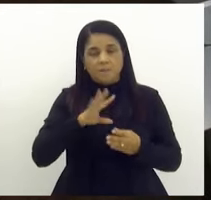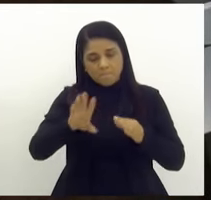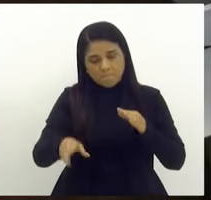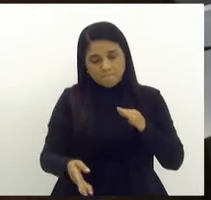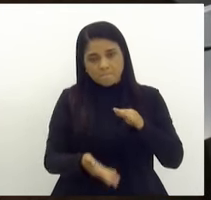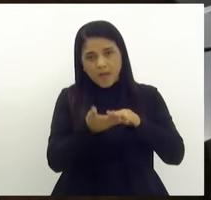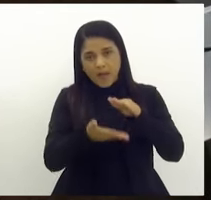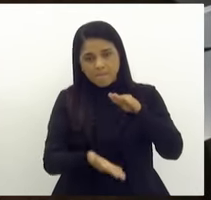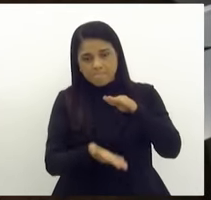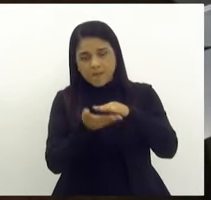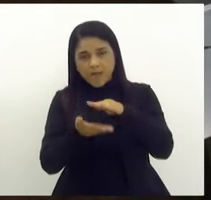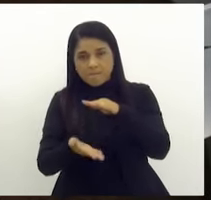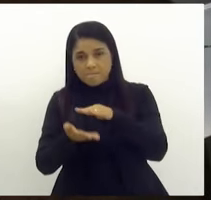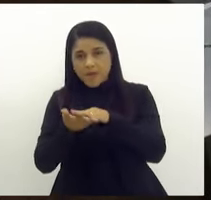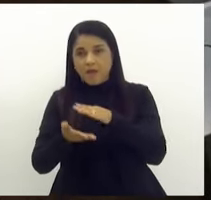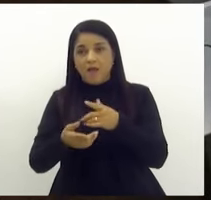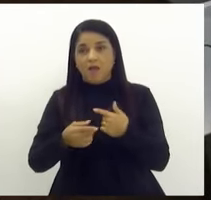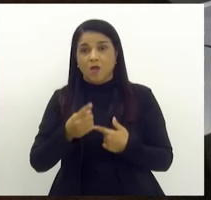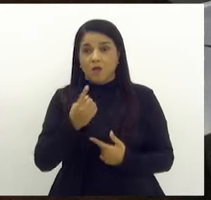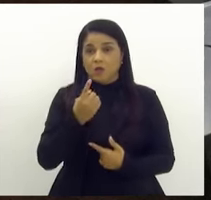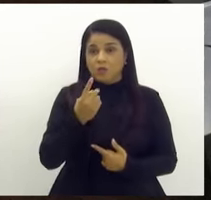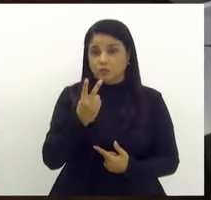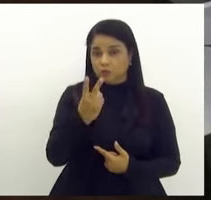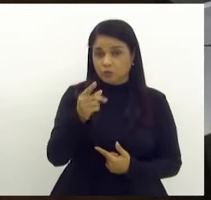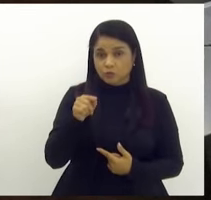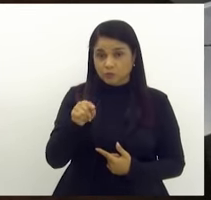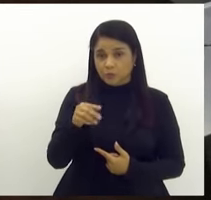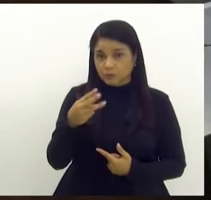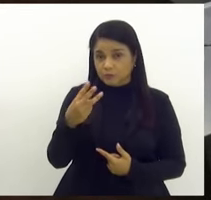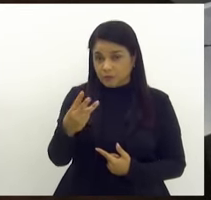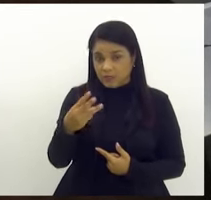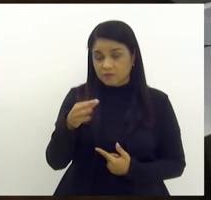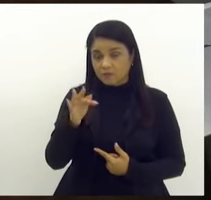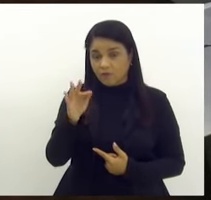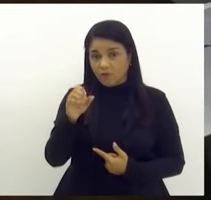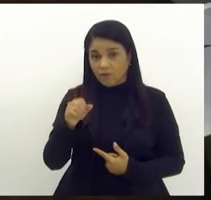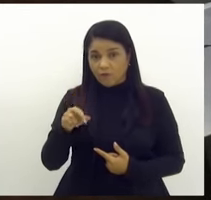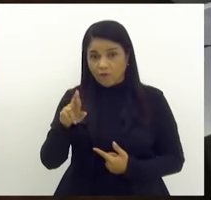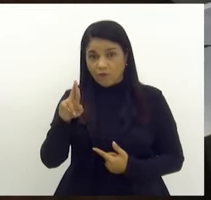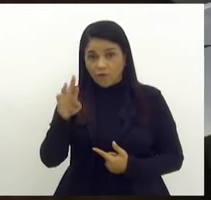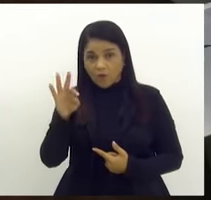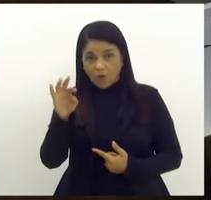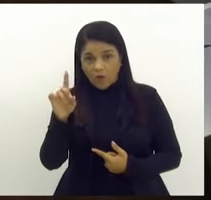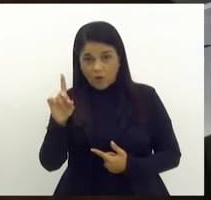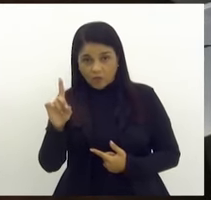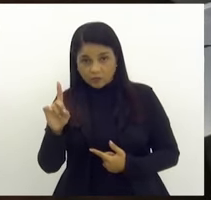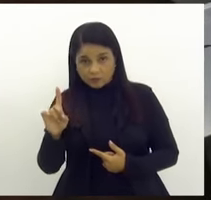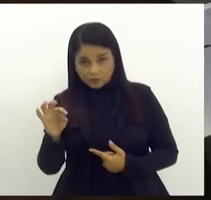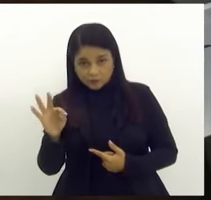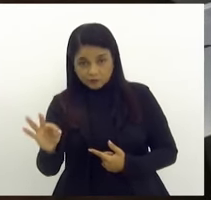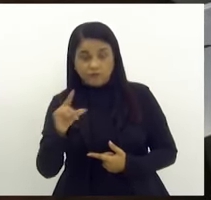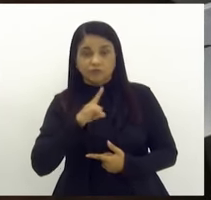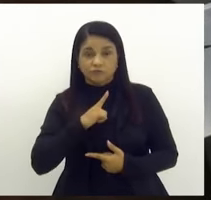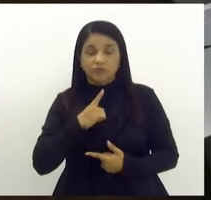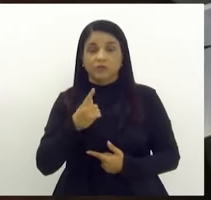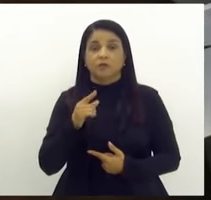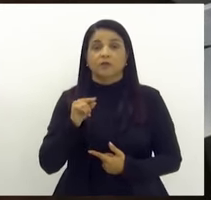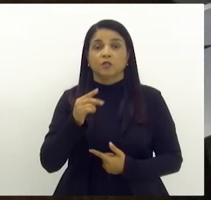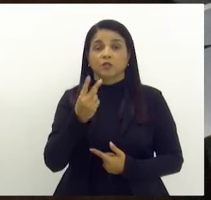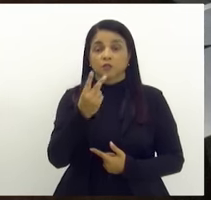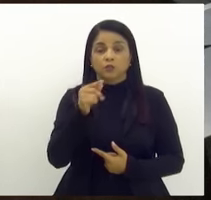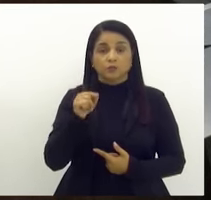porque com 2.3 o FP devia estar com 2.3 bilhões e tá recad